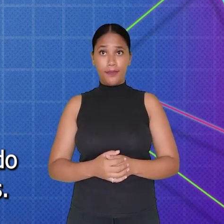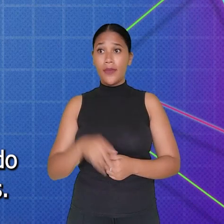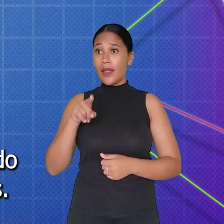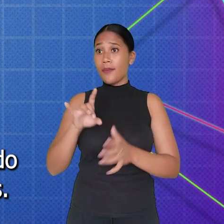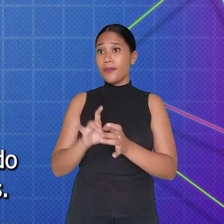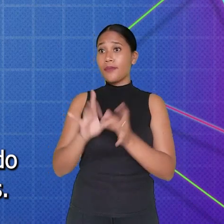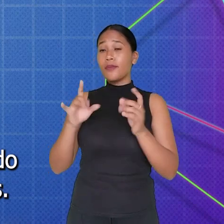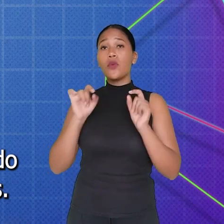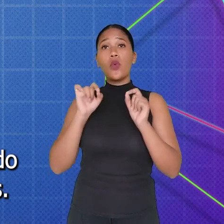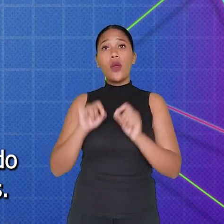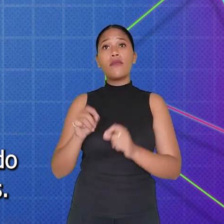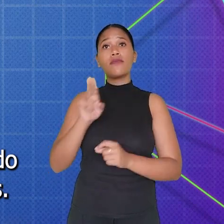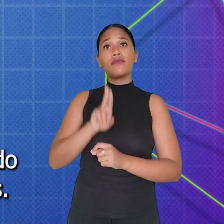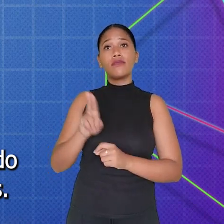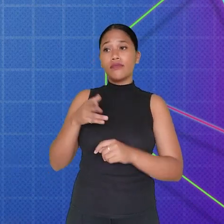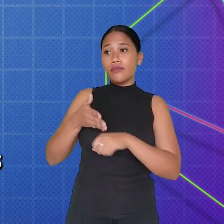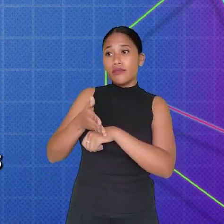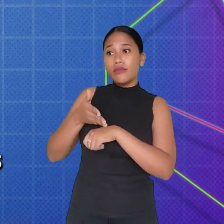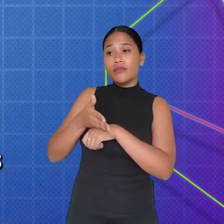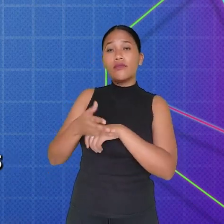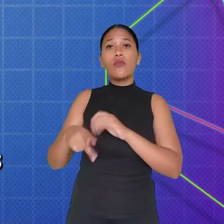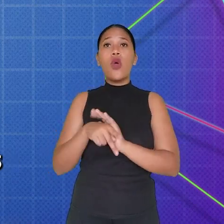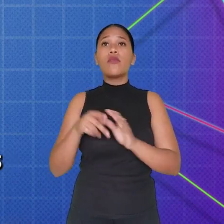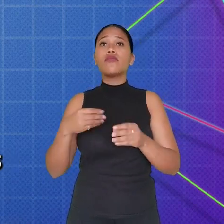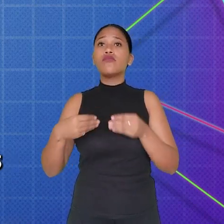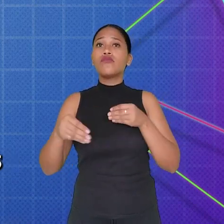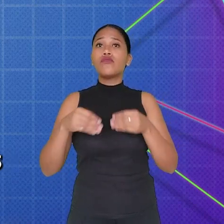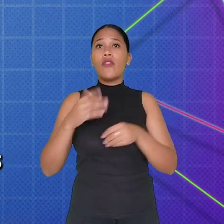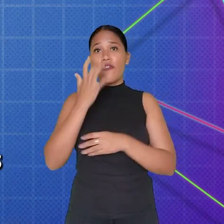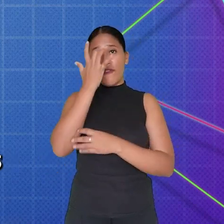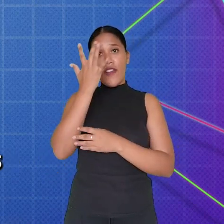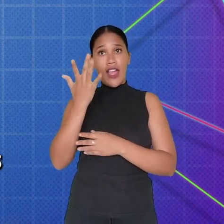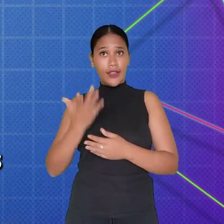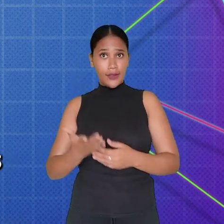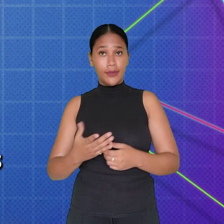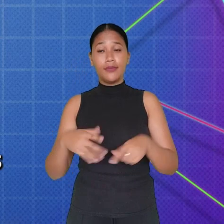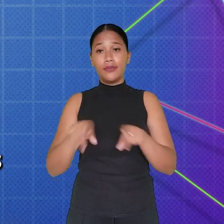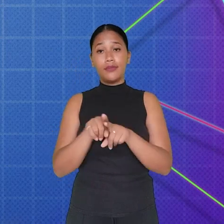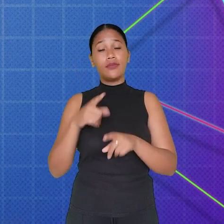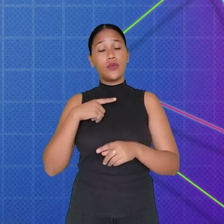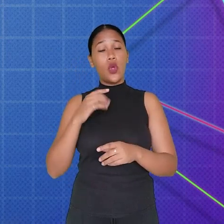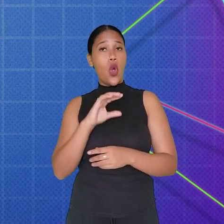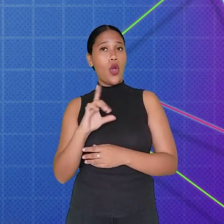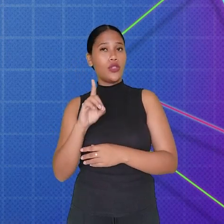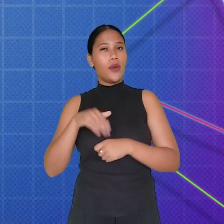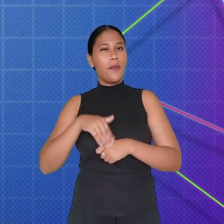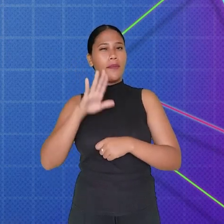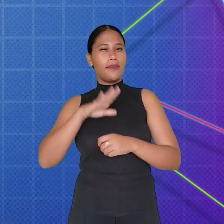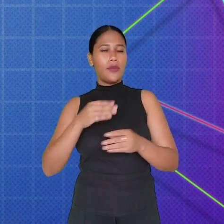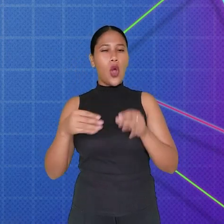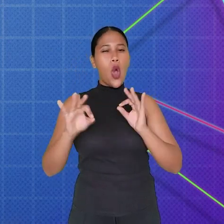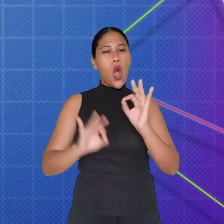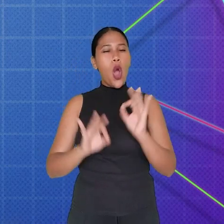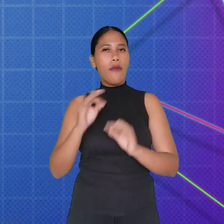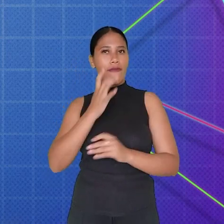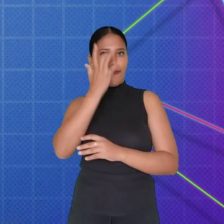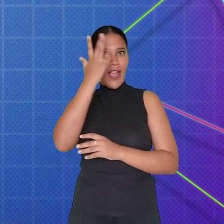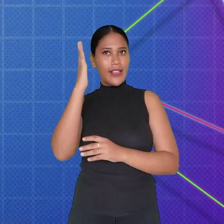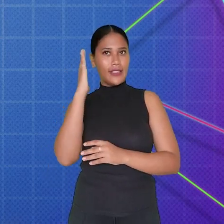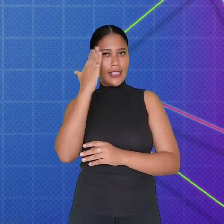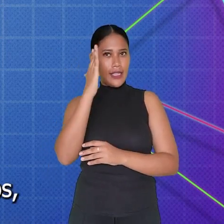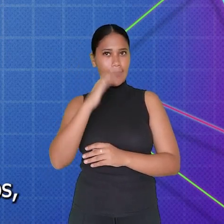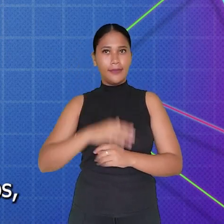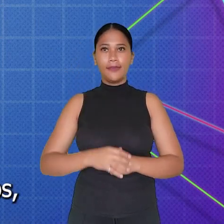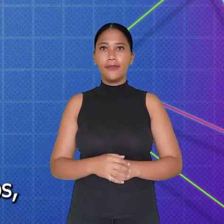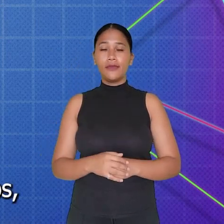entender. Tipos de variáveis. Vamos falar sobre os tipos de variáveis em C#. Em programação, é importante que saibamos